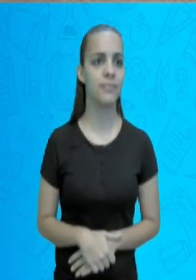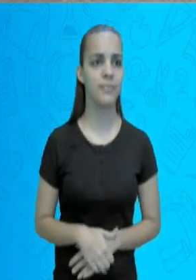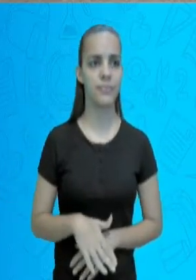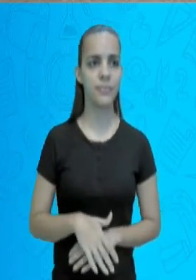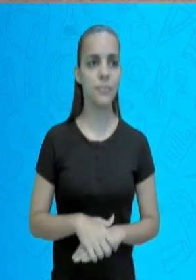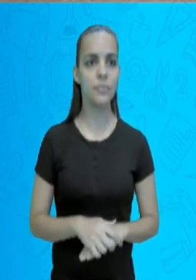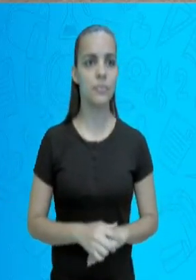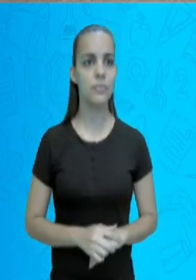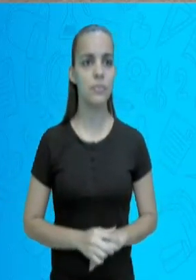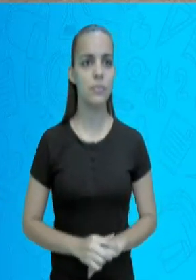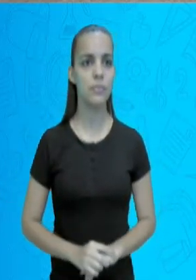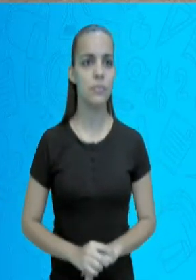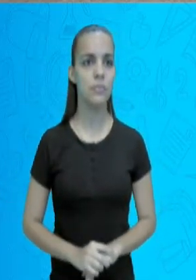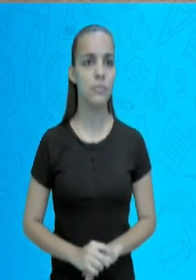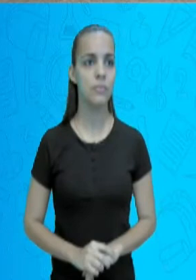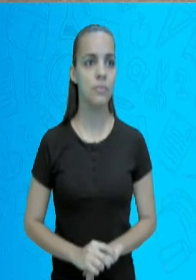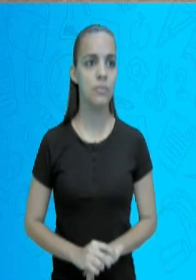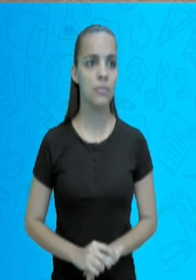mais